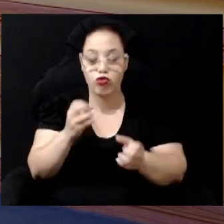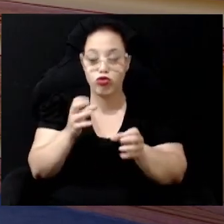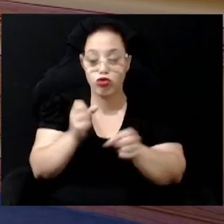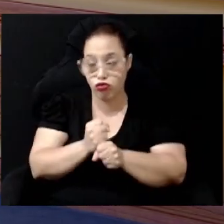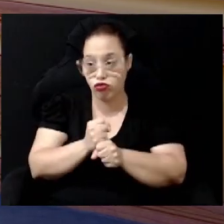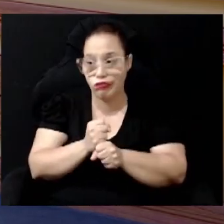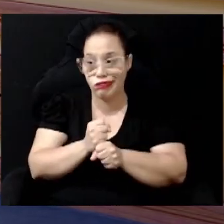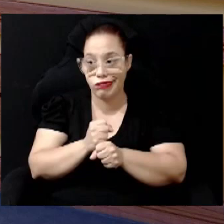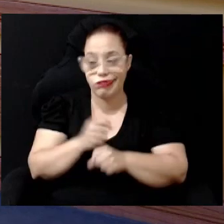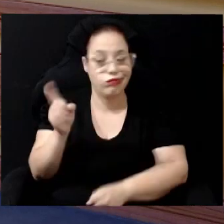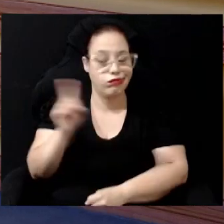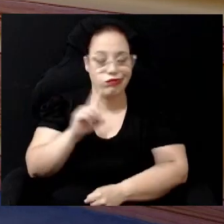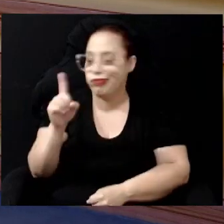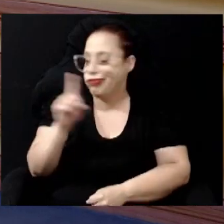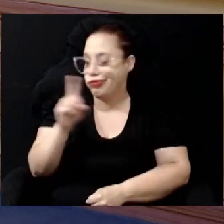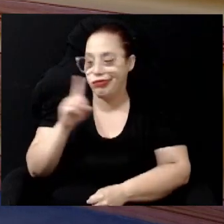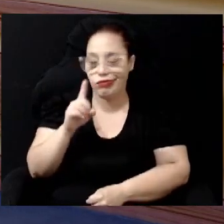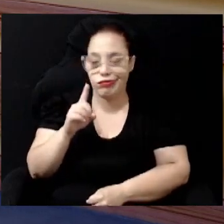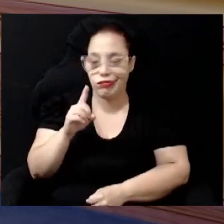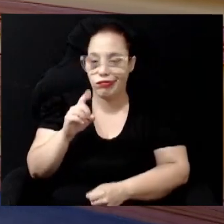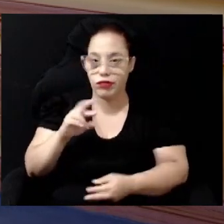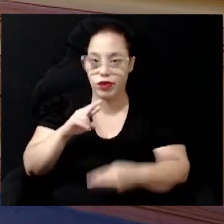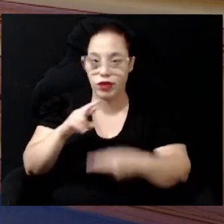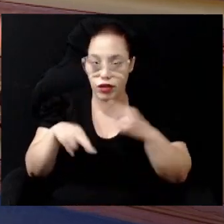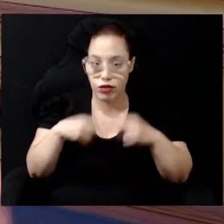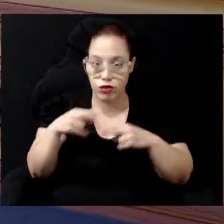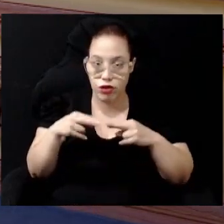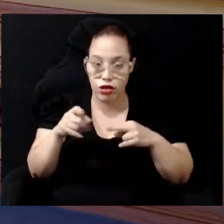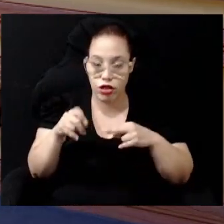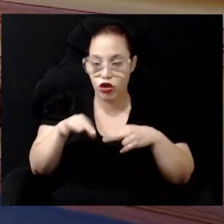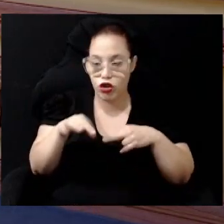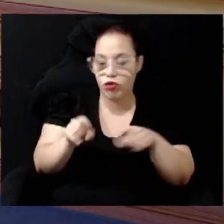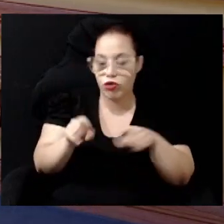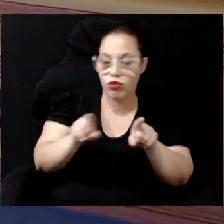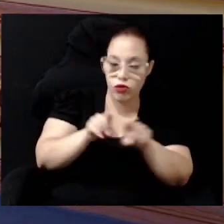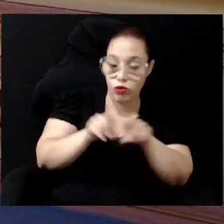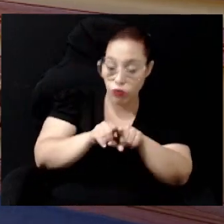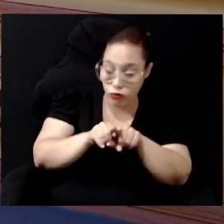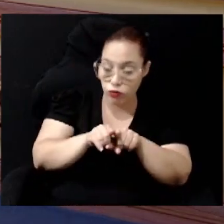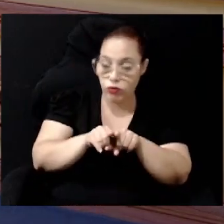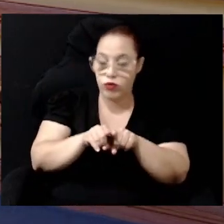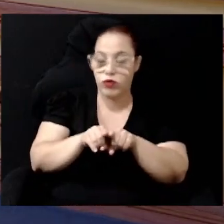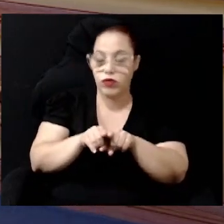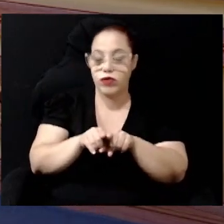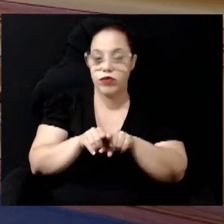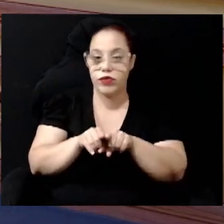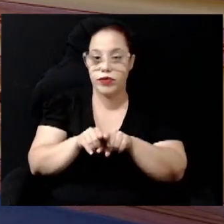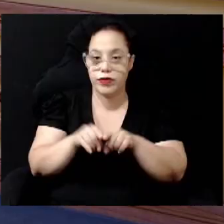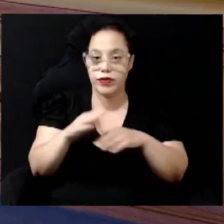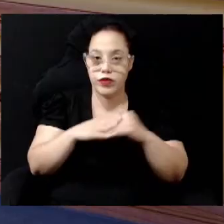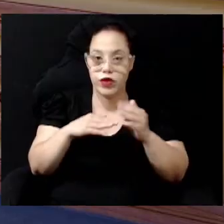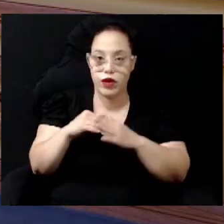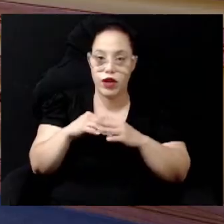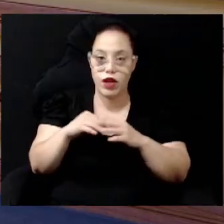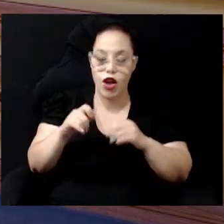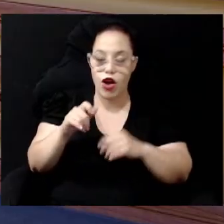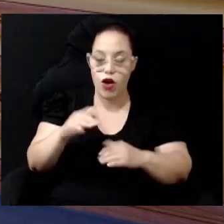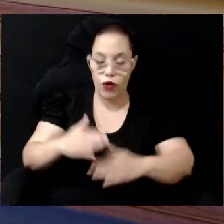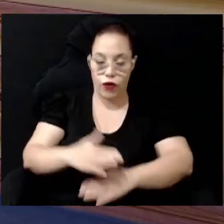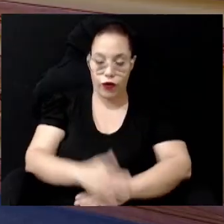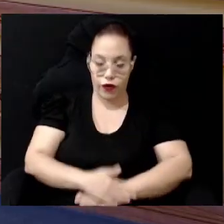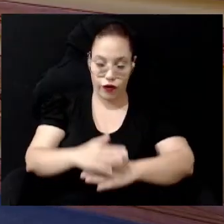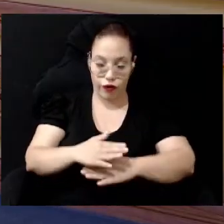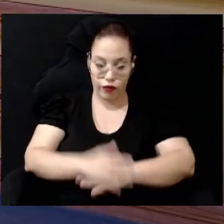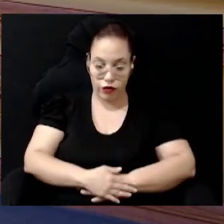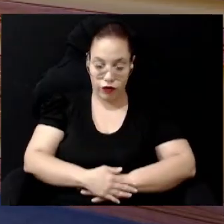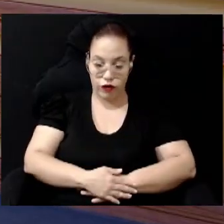junto. Então, aquela não é. E alguns rejeitos também, alguns materiais, tipo